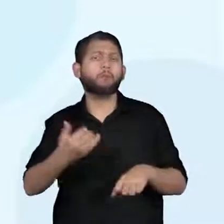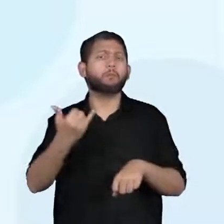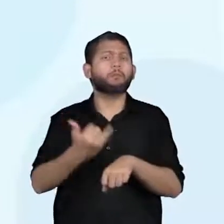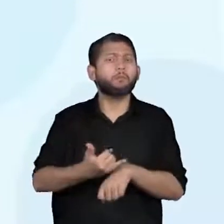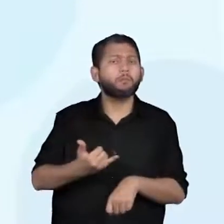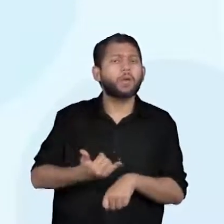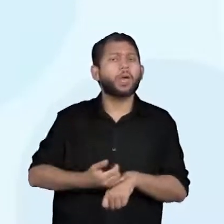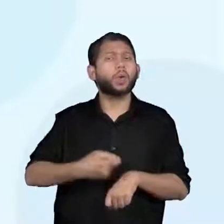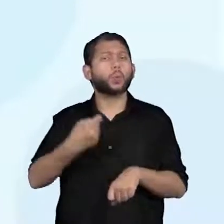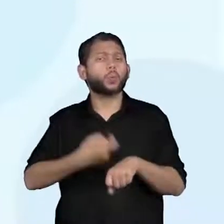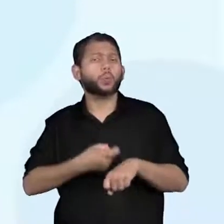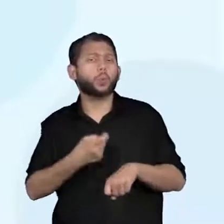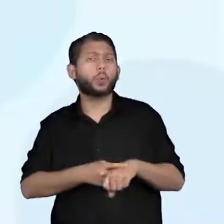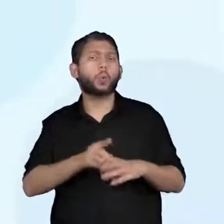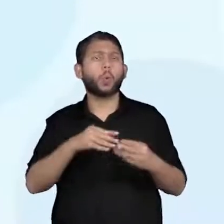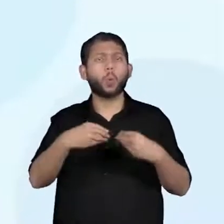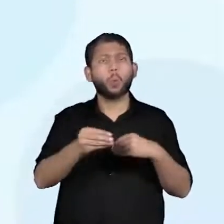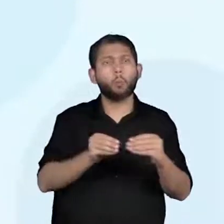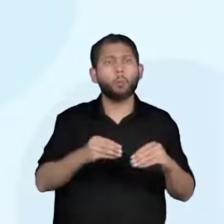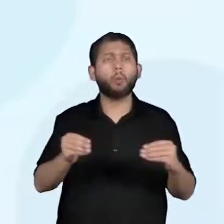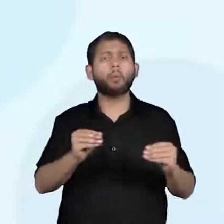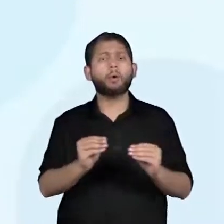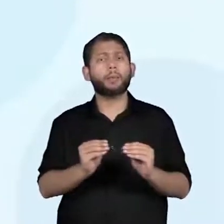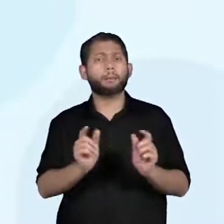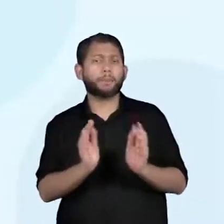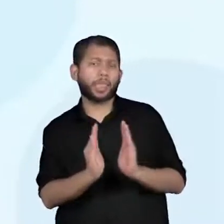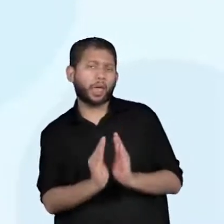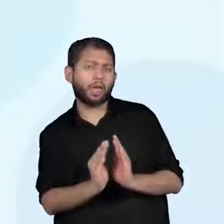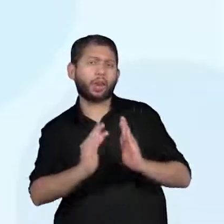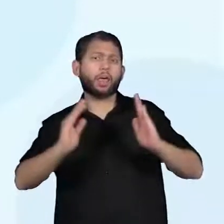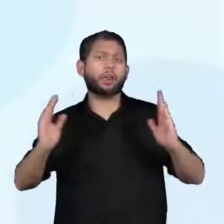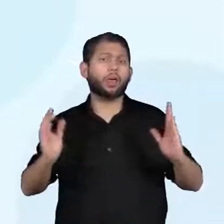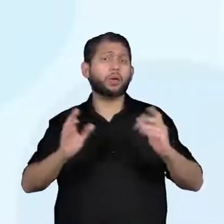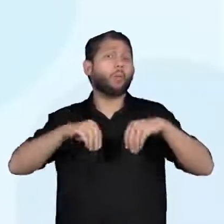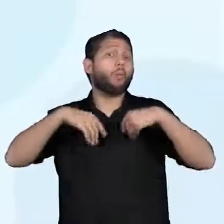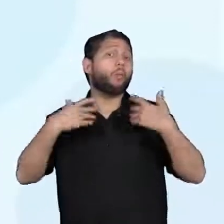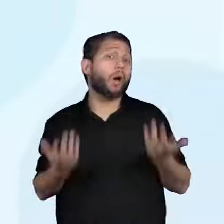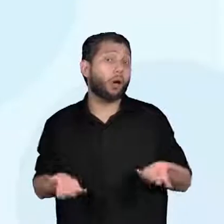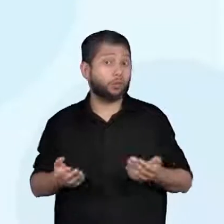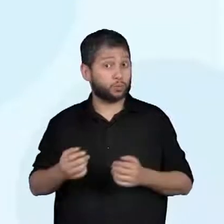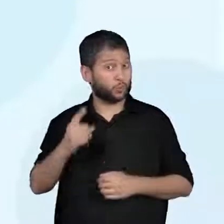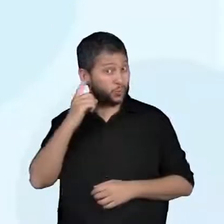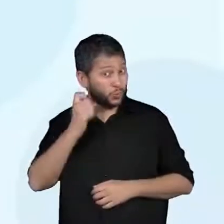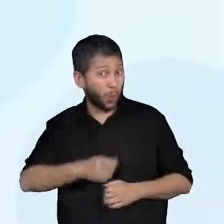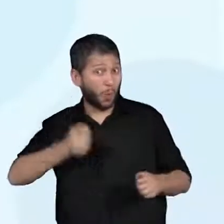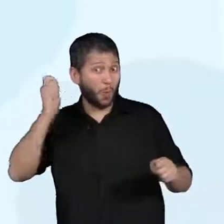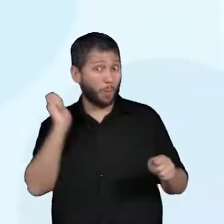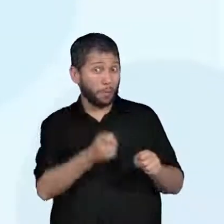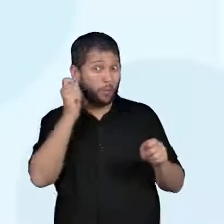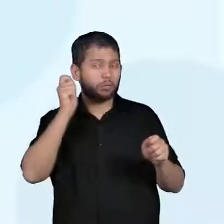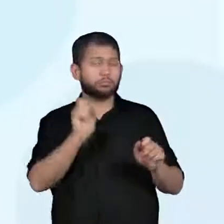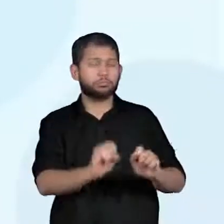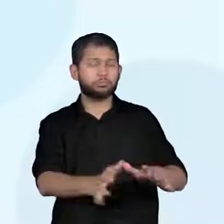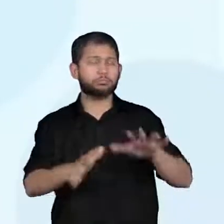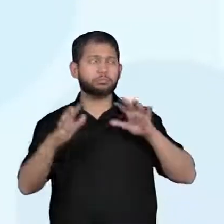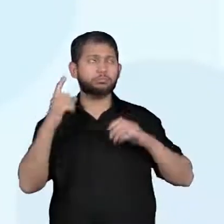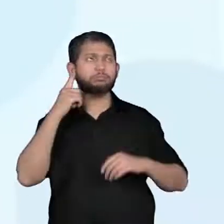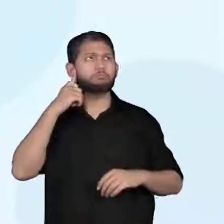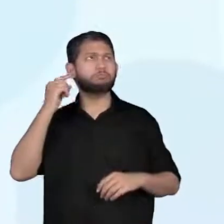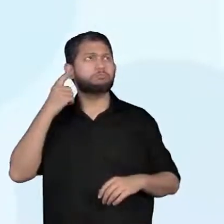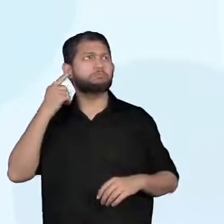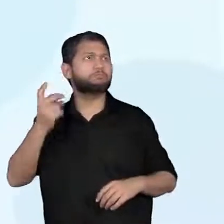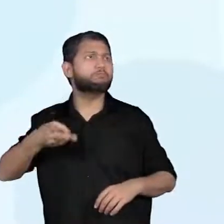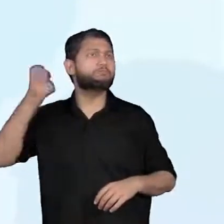feitos, tamanho, forma, que influem nesse fenômeno. Muito bem, então o objeto do conhecimento aí é